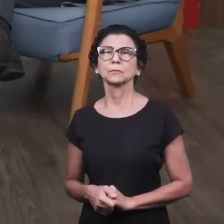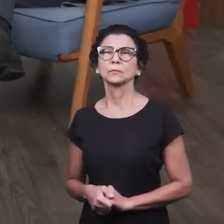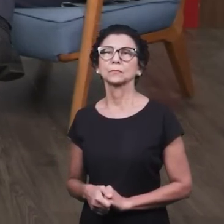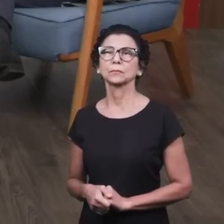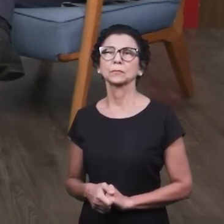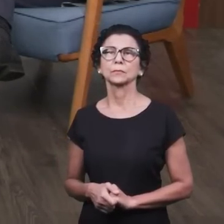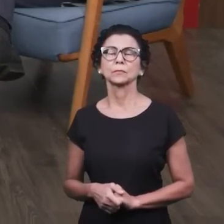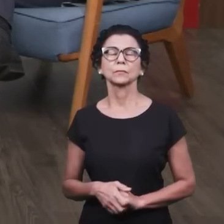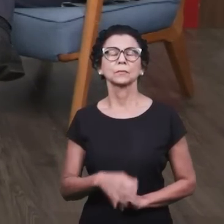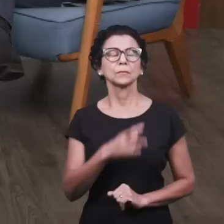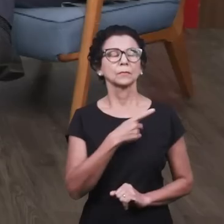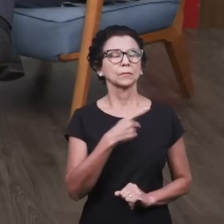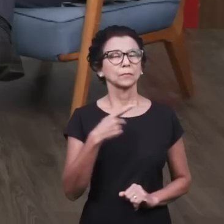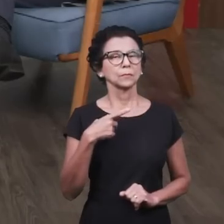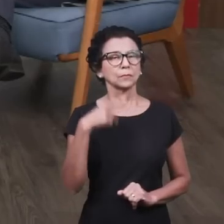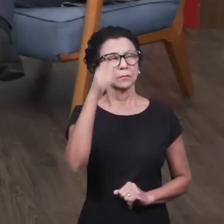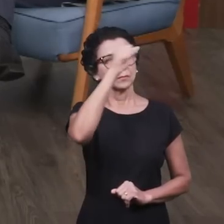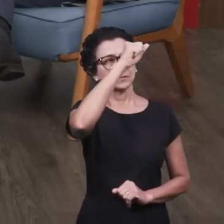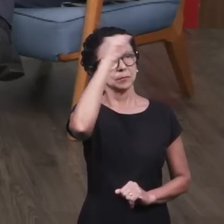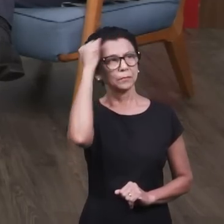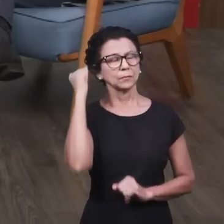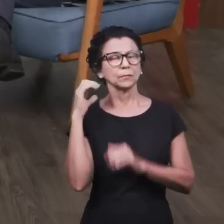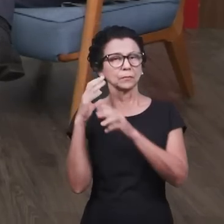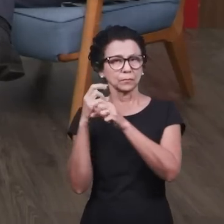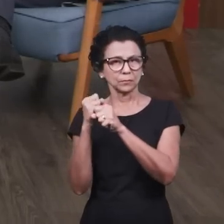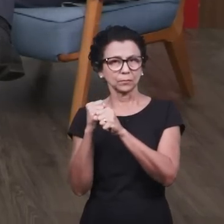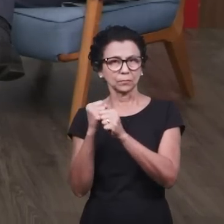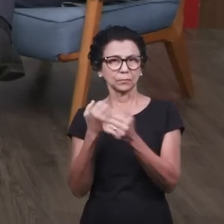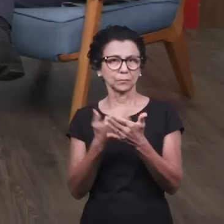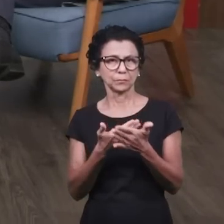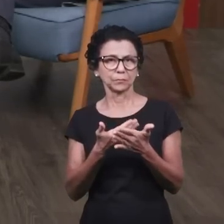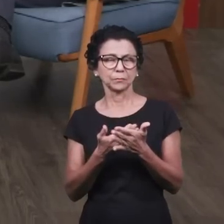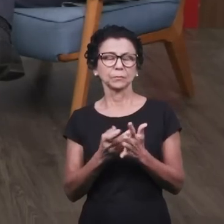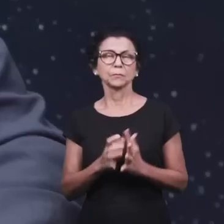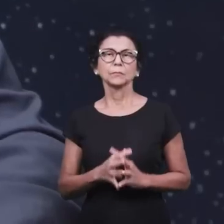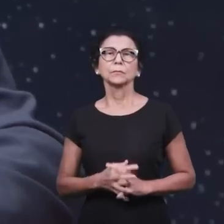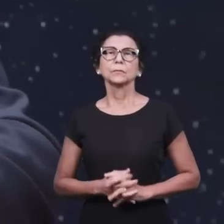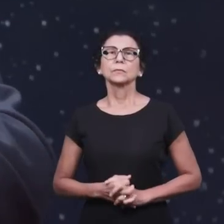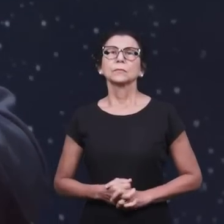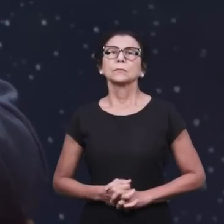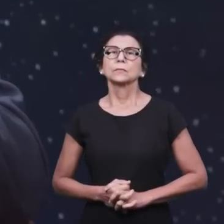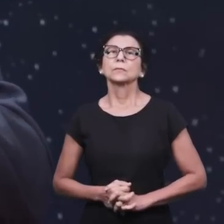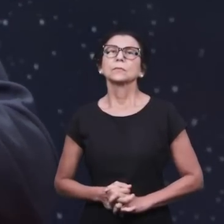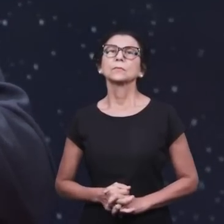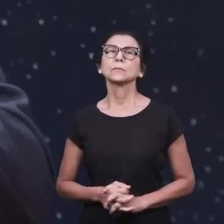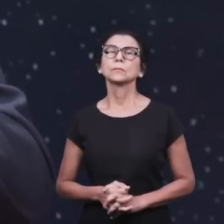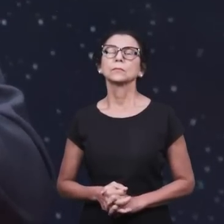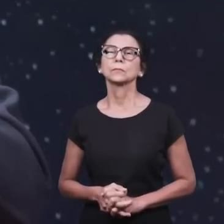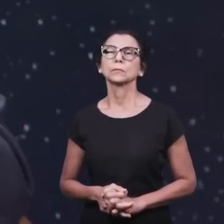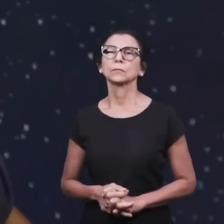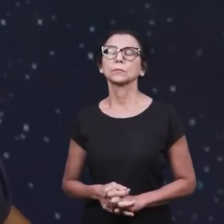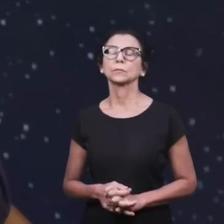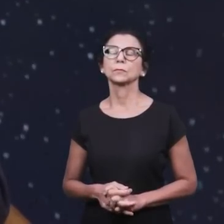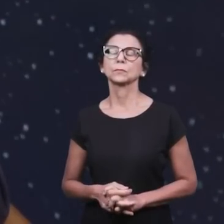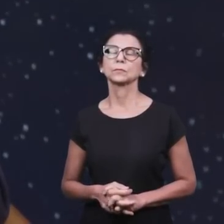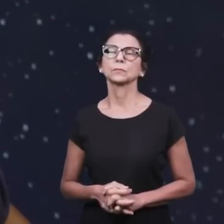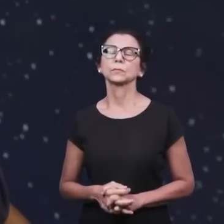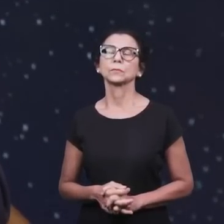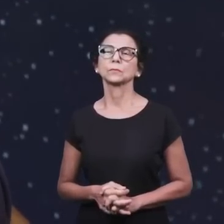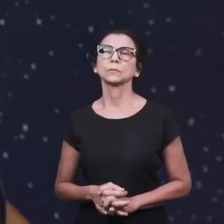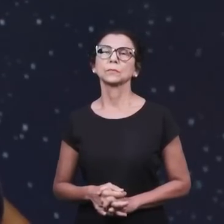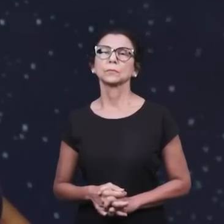palavra conclusiva, aplicando aquilo que nós tratamos aqui aos irmãos que estão em casa. A revelação do Espírito